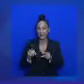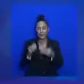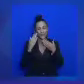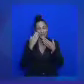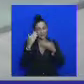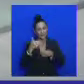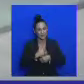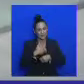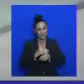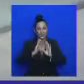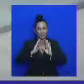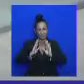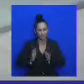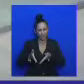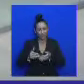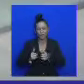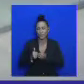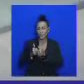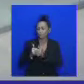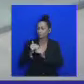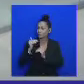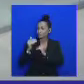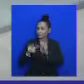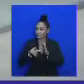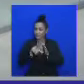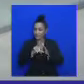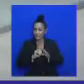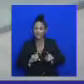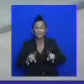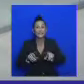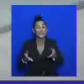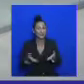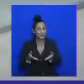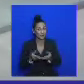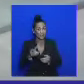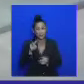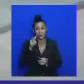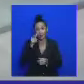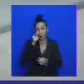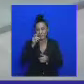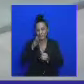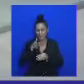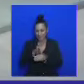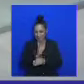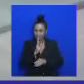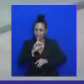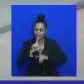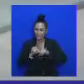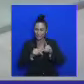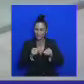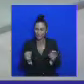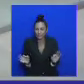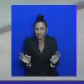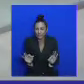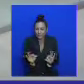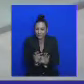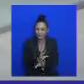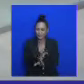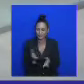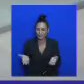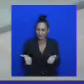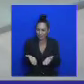presença. Eles já acompanharam todos os procedimentos prévios e agora também vão validar o nosso sorteio. Então está tudo